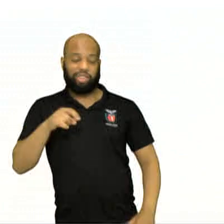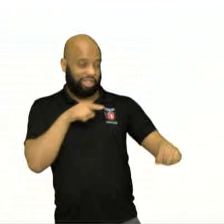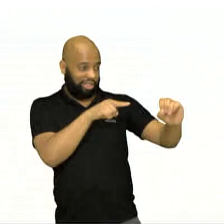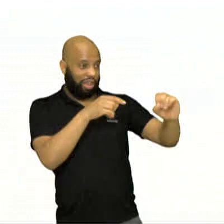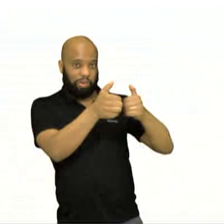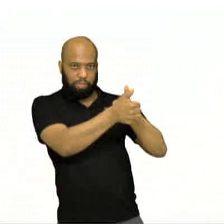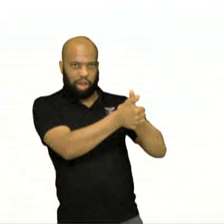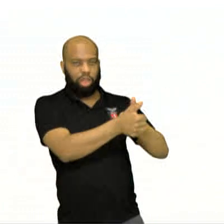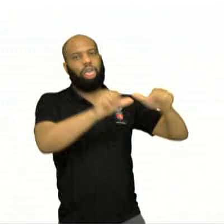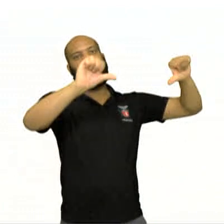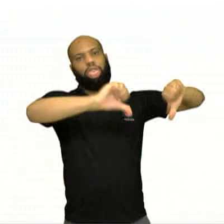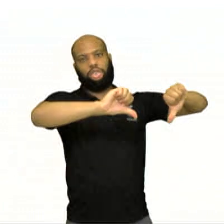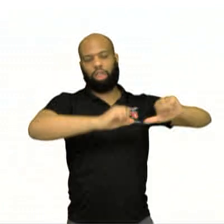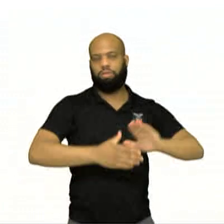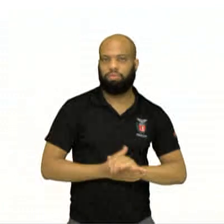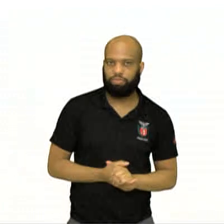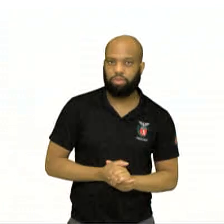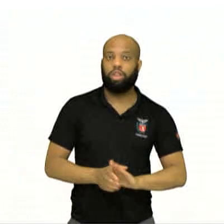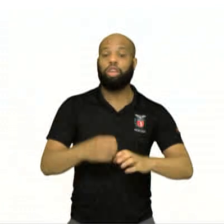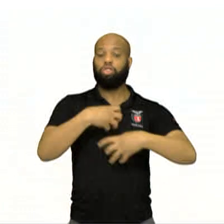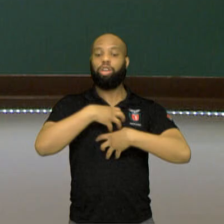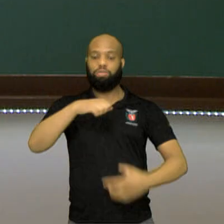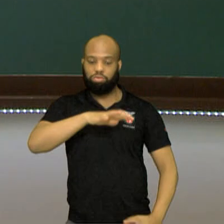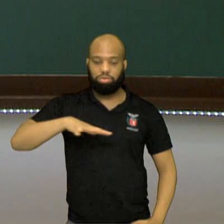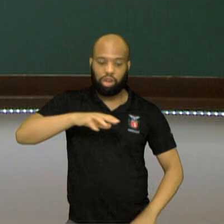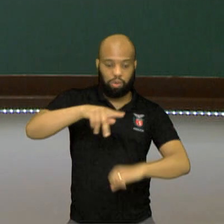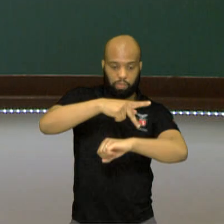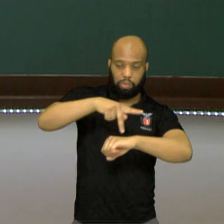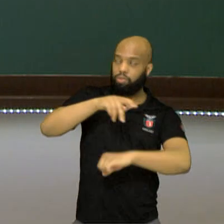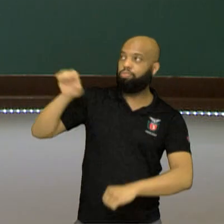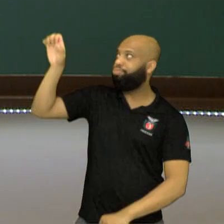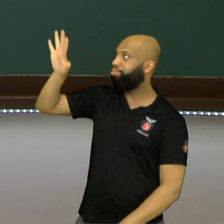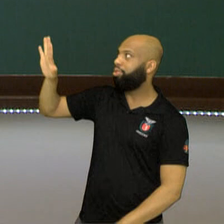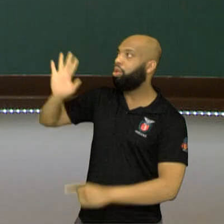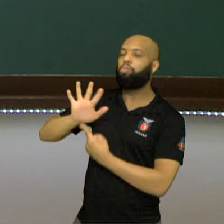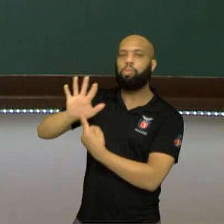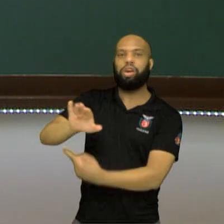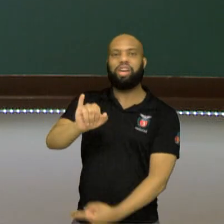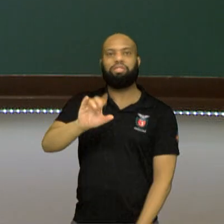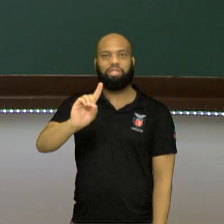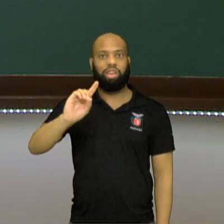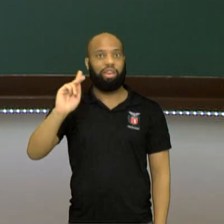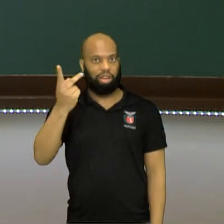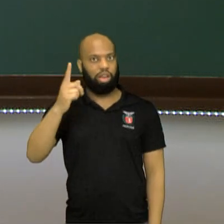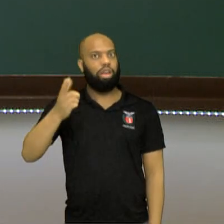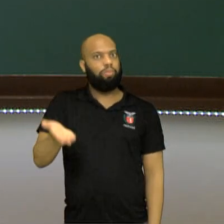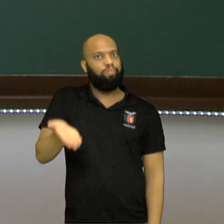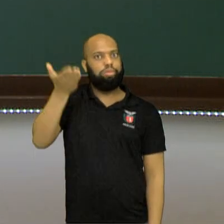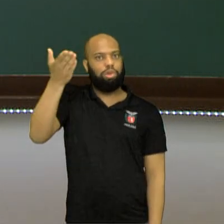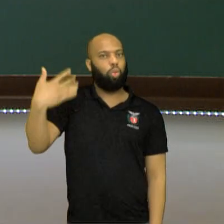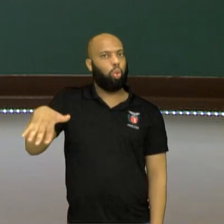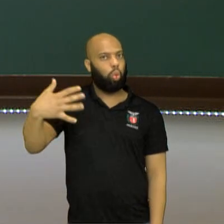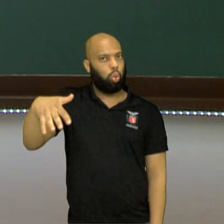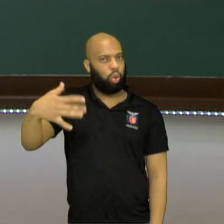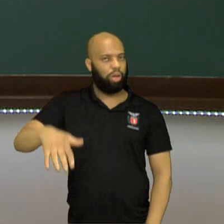sendo as condições. De modo geral, os países europeus apresentam um IDH bastante elevado.